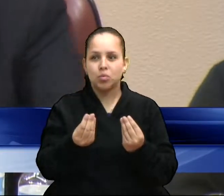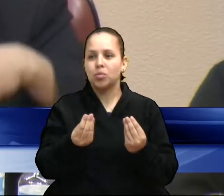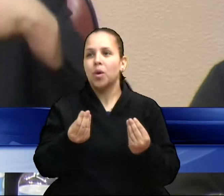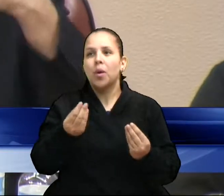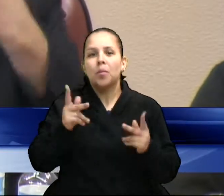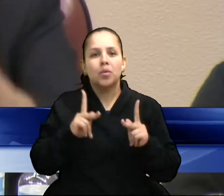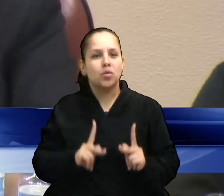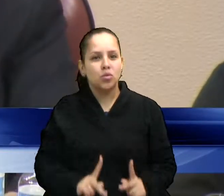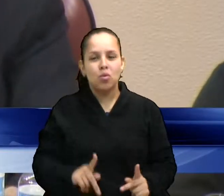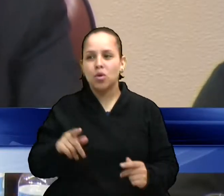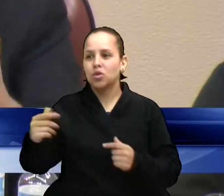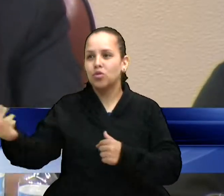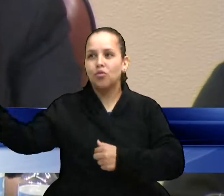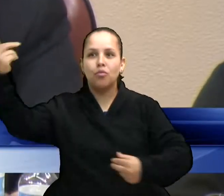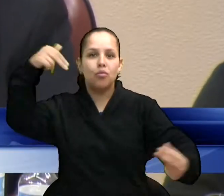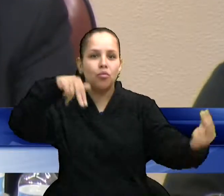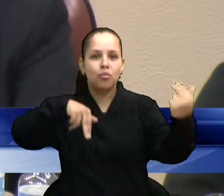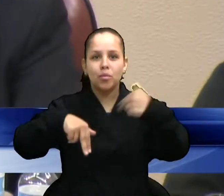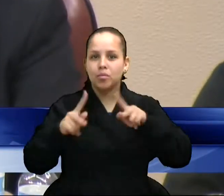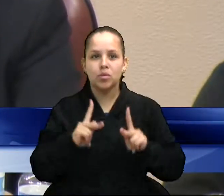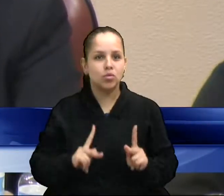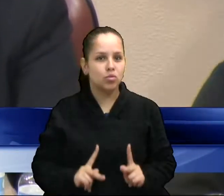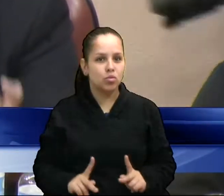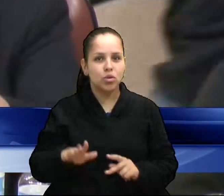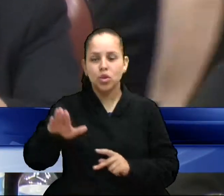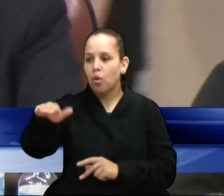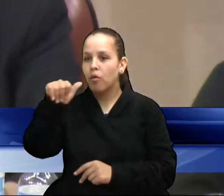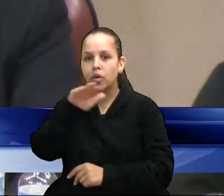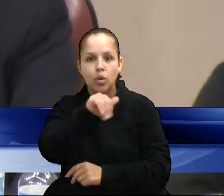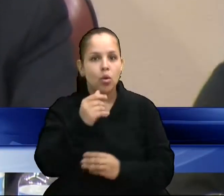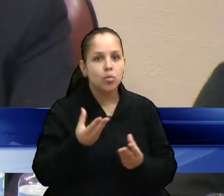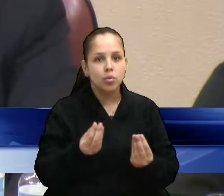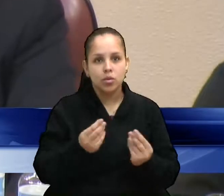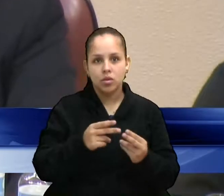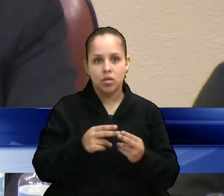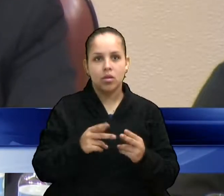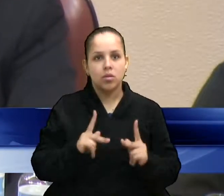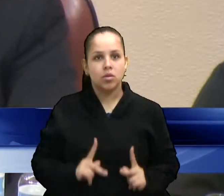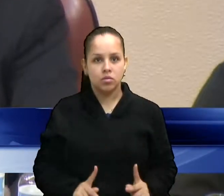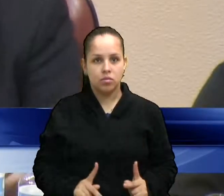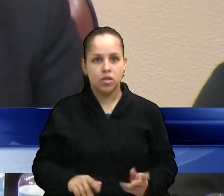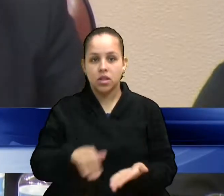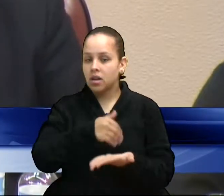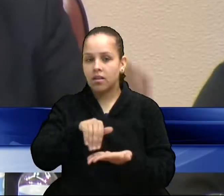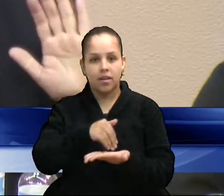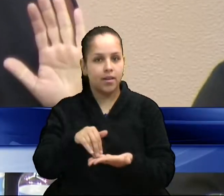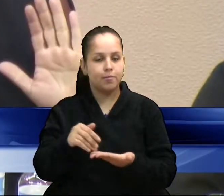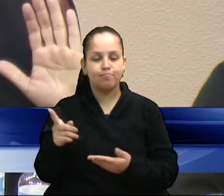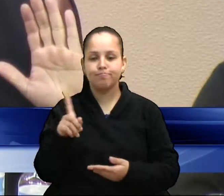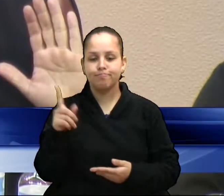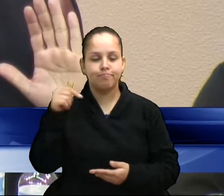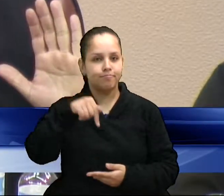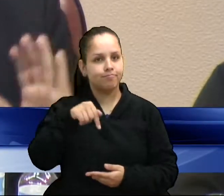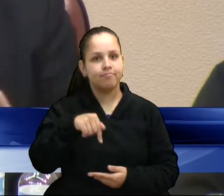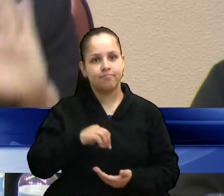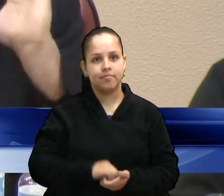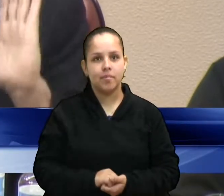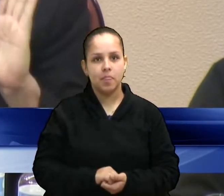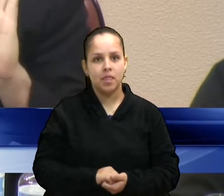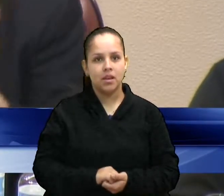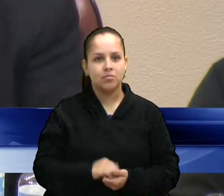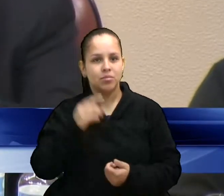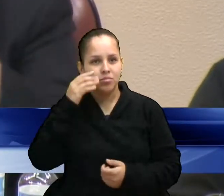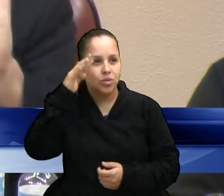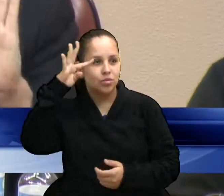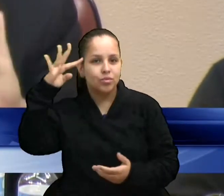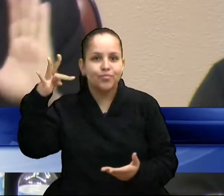fora, professores, técnicos que a gente convidou, e a secretaria não se fez presente. Bom, eu pensei o seguinte, vereador Edi, é um